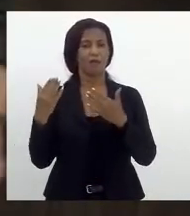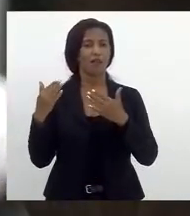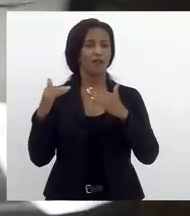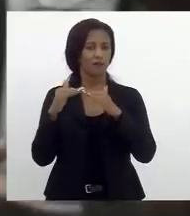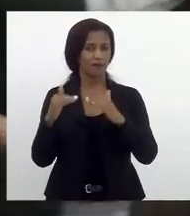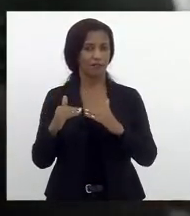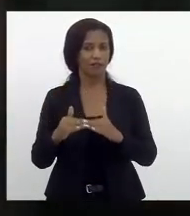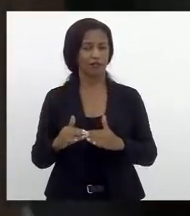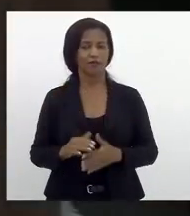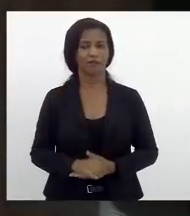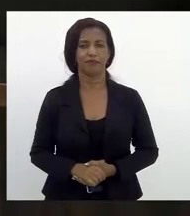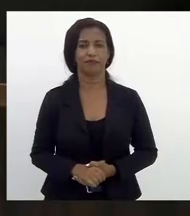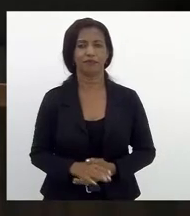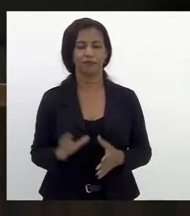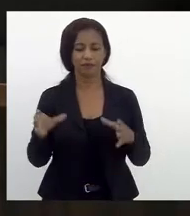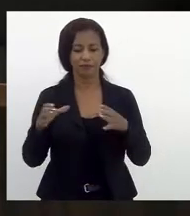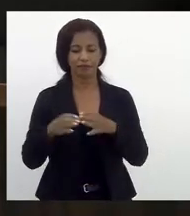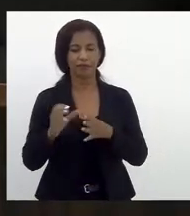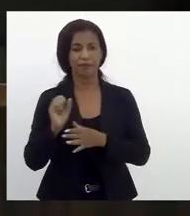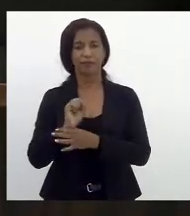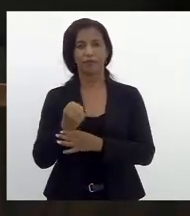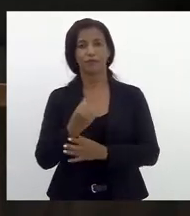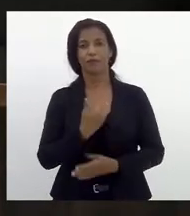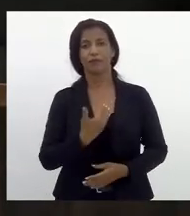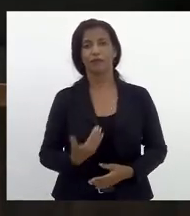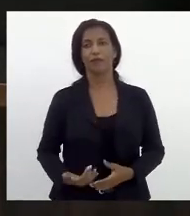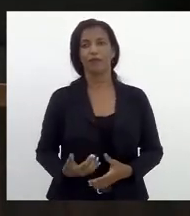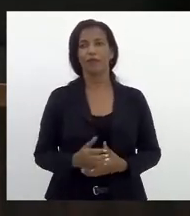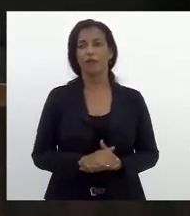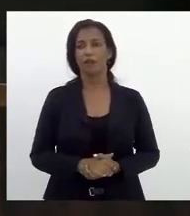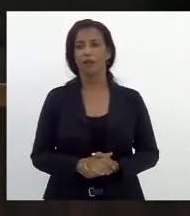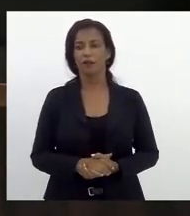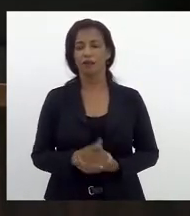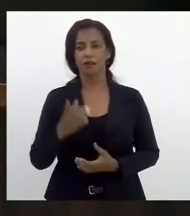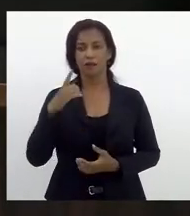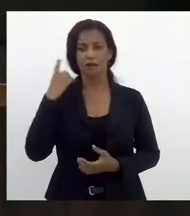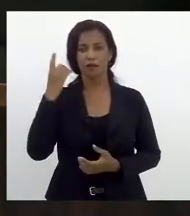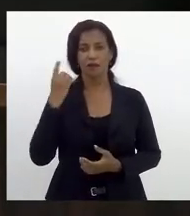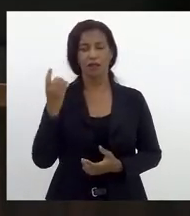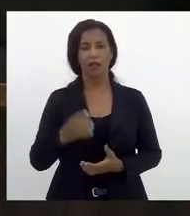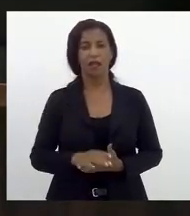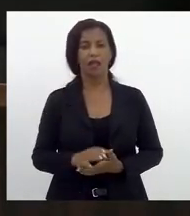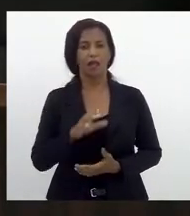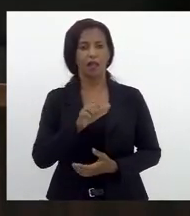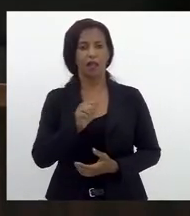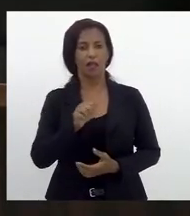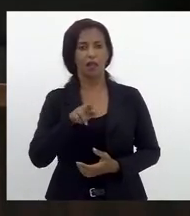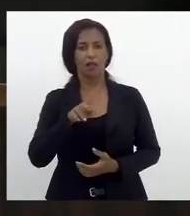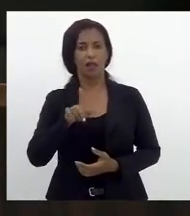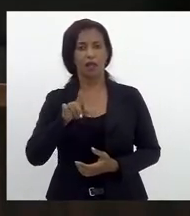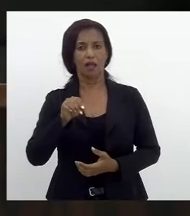favorável. Pela Comissão de Segurança Pública, deputado Carlos Augusto.